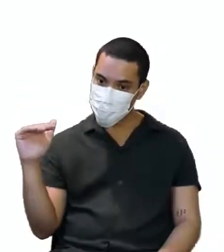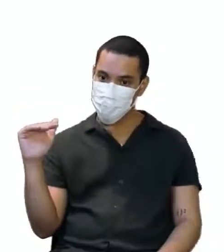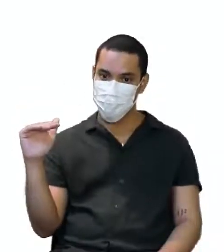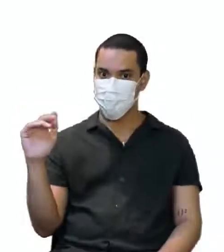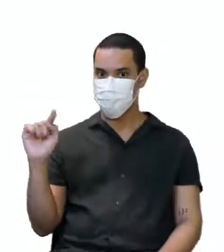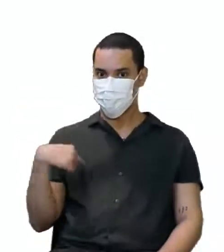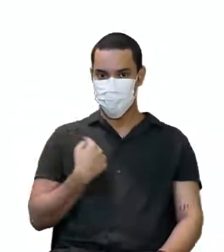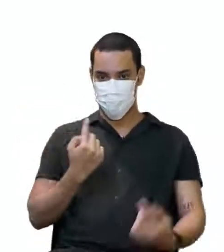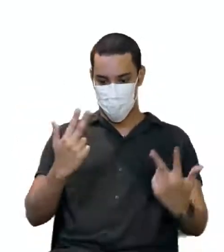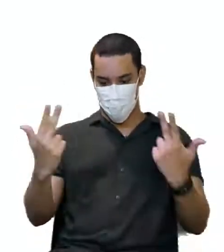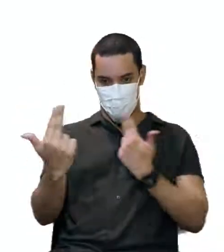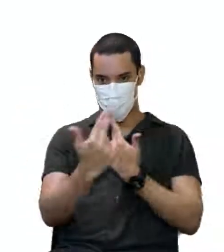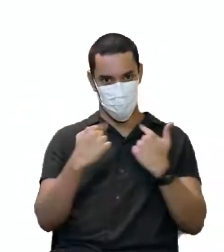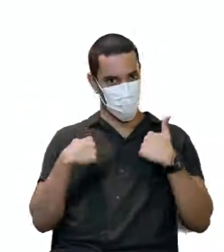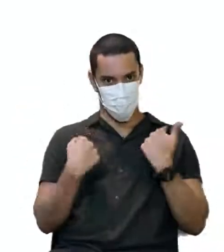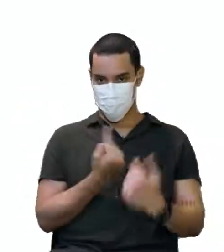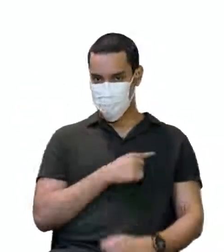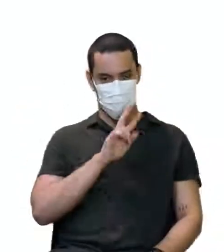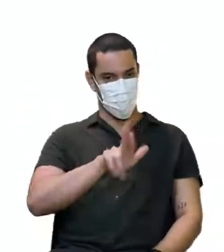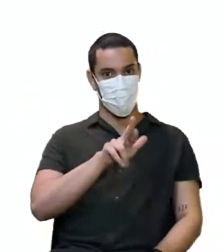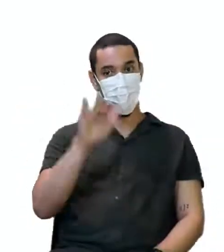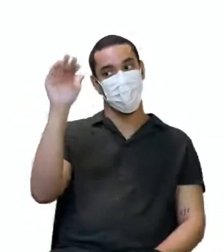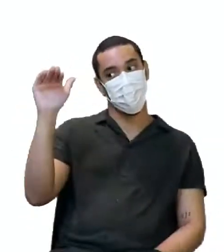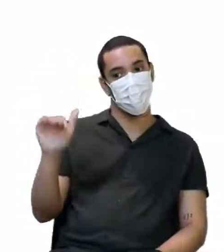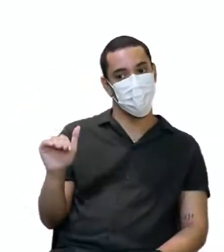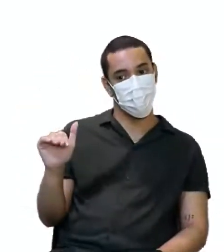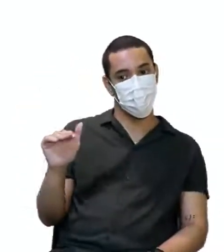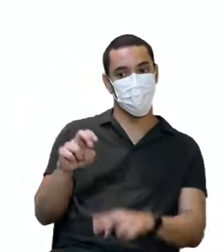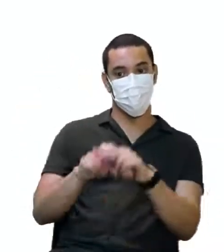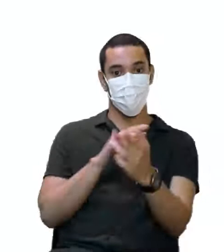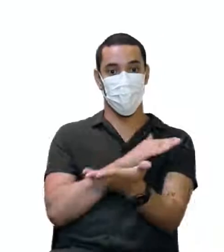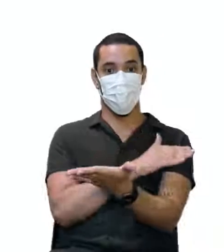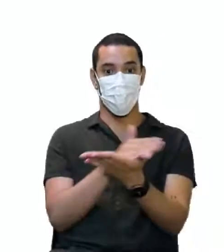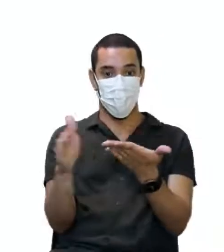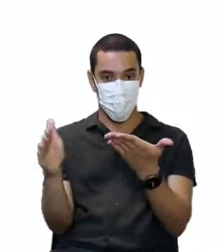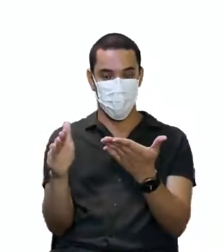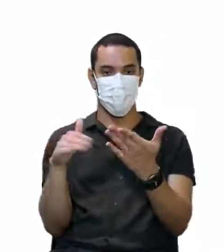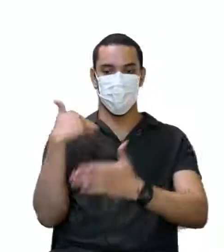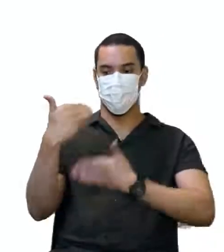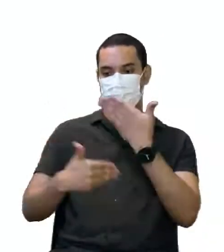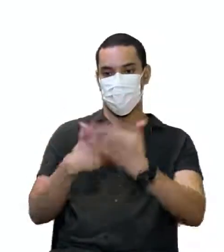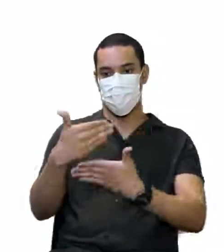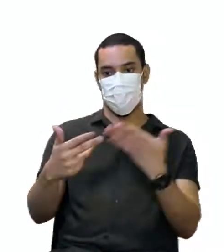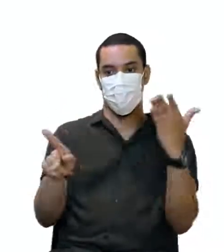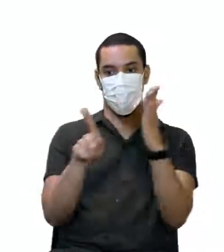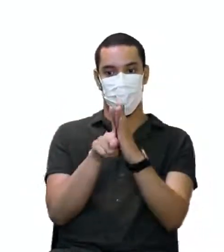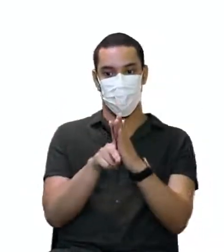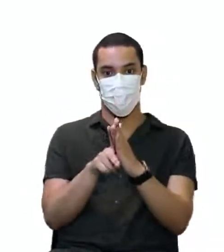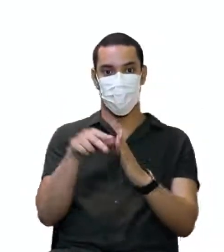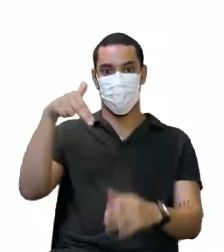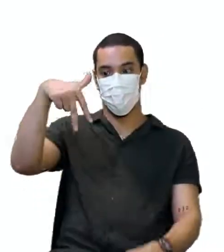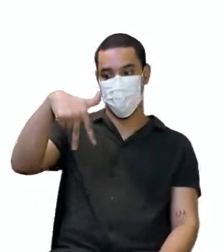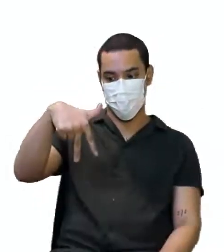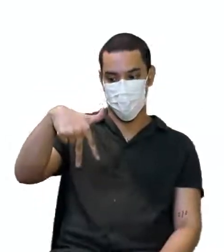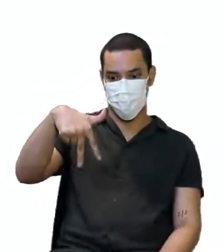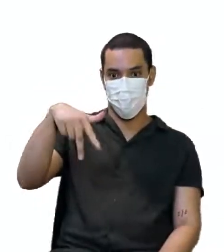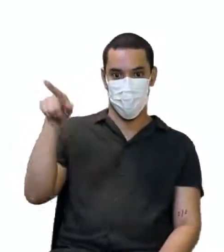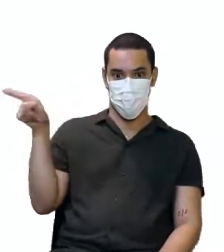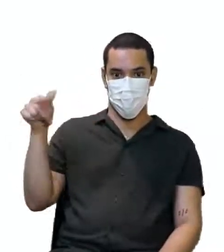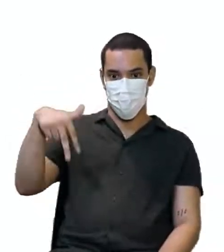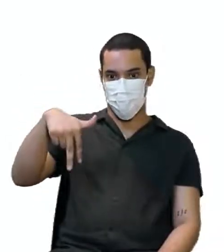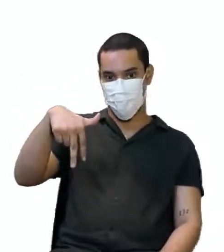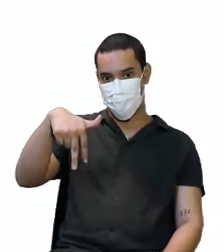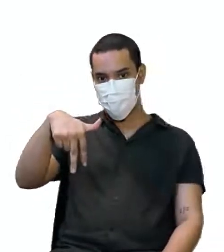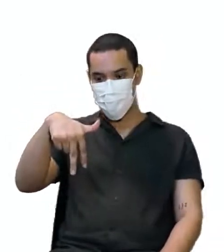eram pequenininhos e aí eles começaram, quando eles iniciaram esse processo de forma bípede e posição